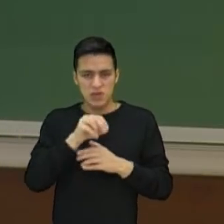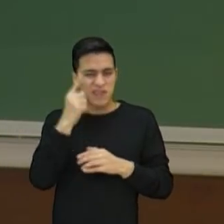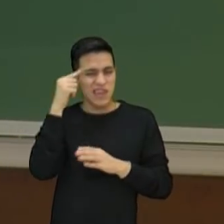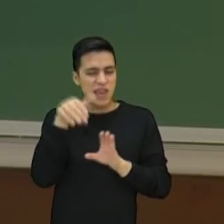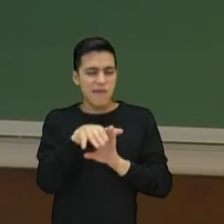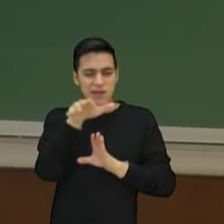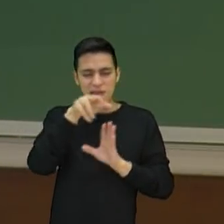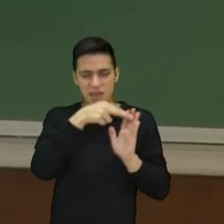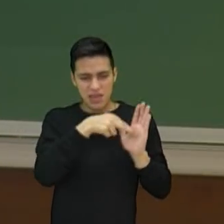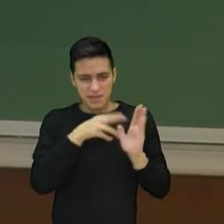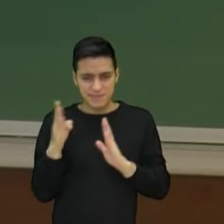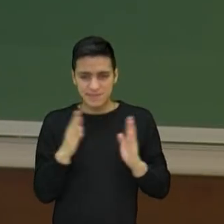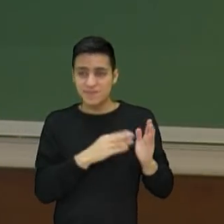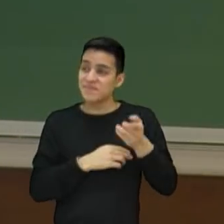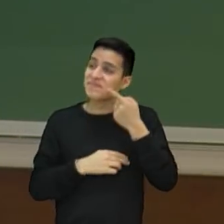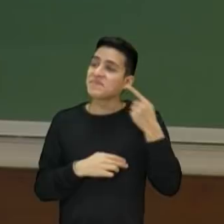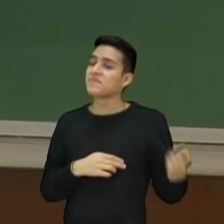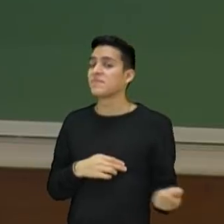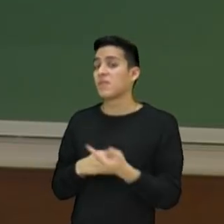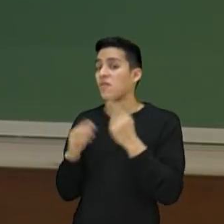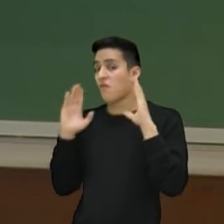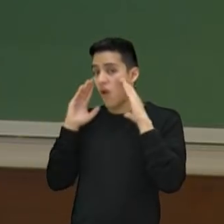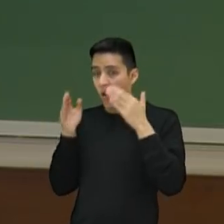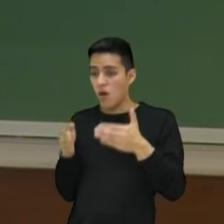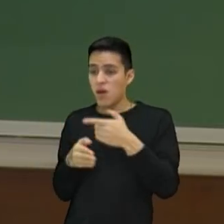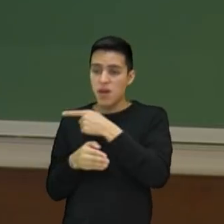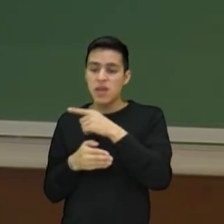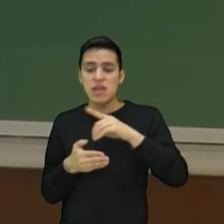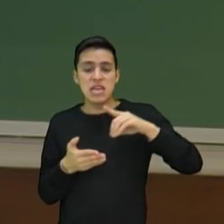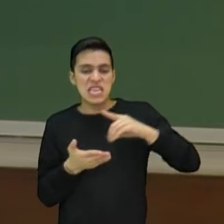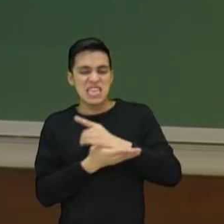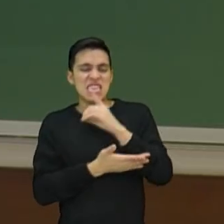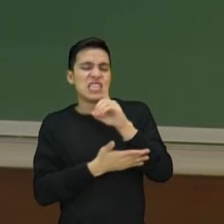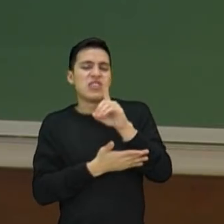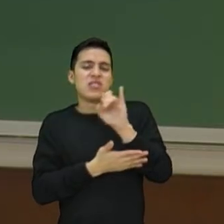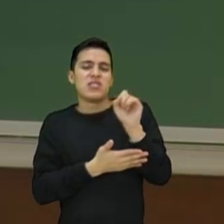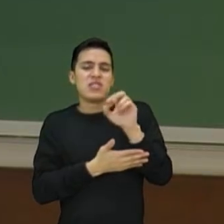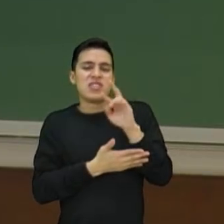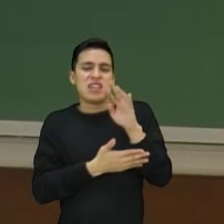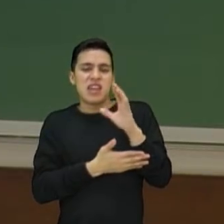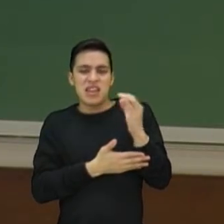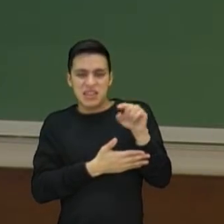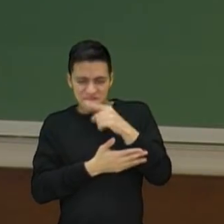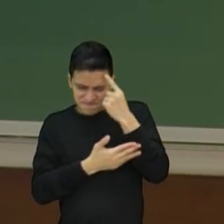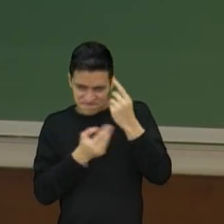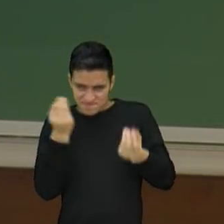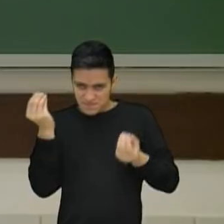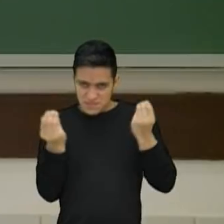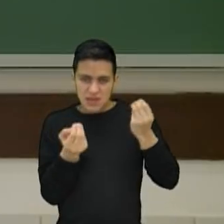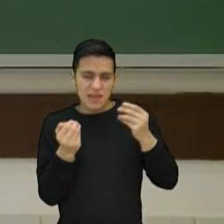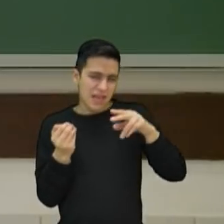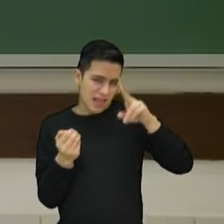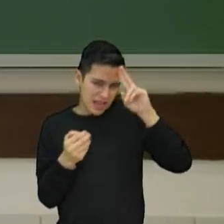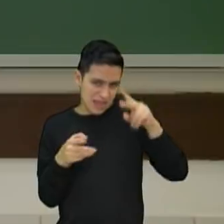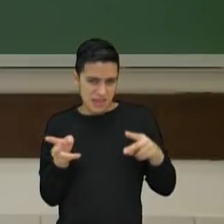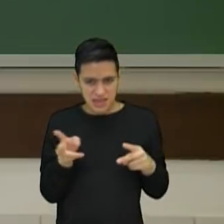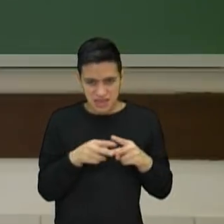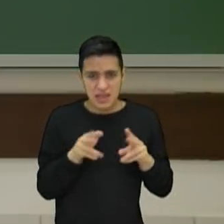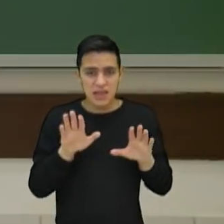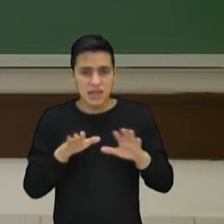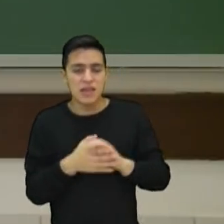orientações. Agora, voltemos para este mais importante, dissertativo, texto de dissertação. Lembre-se que eu falei de 2 aspectos da